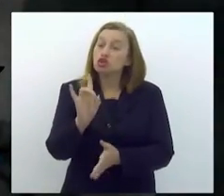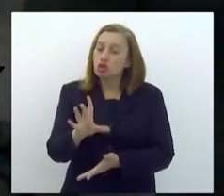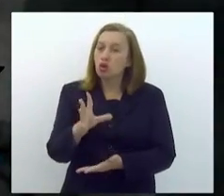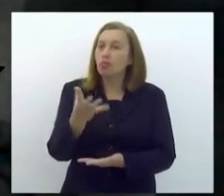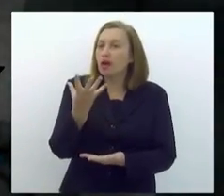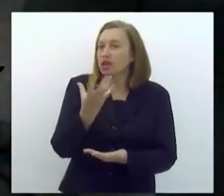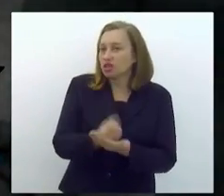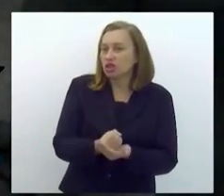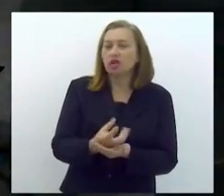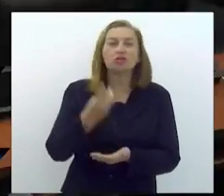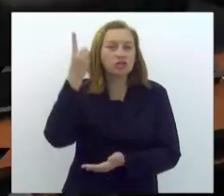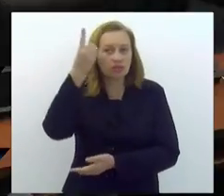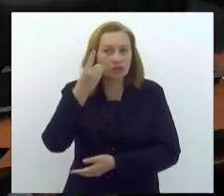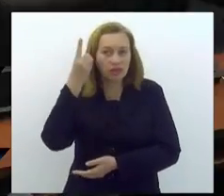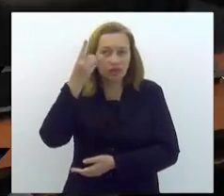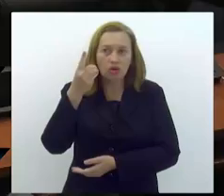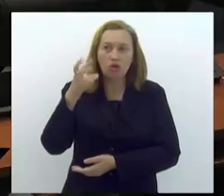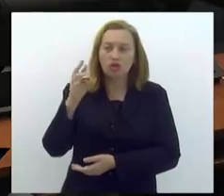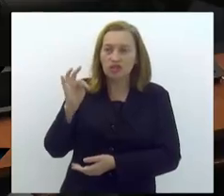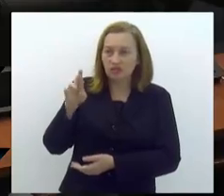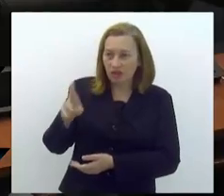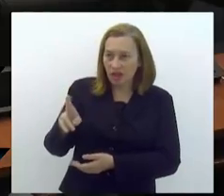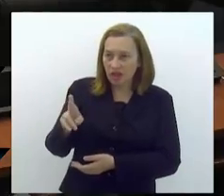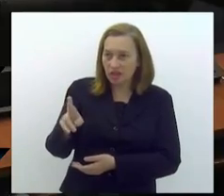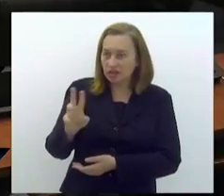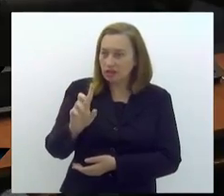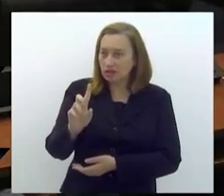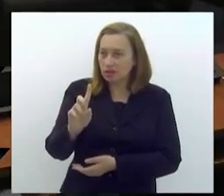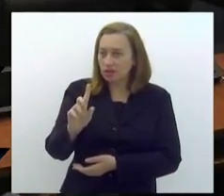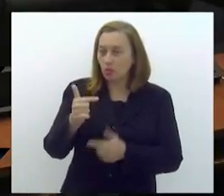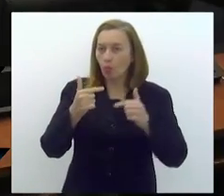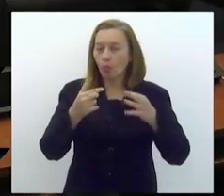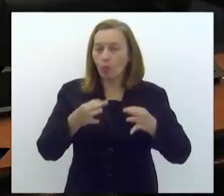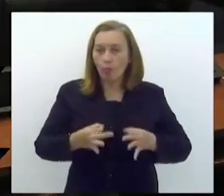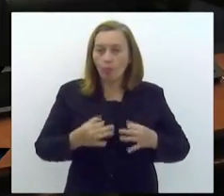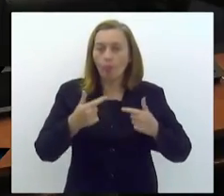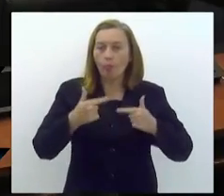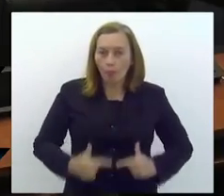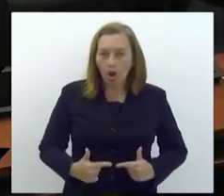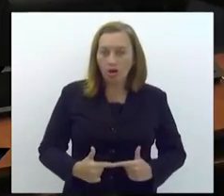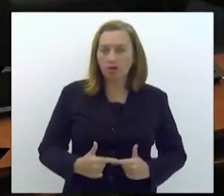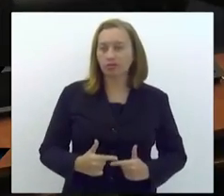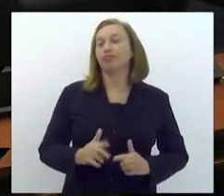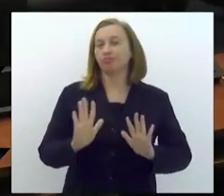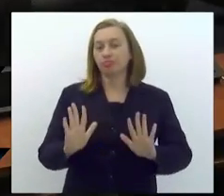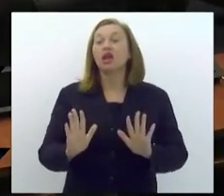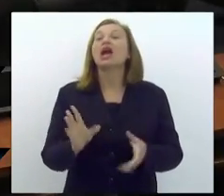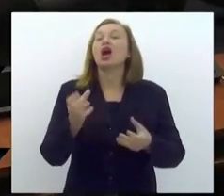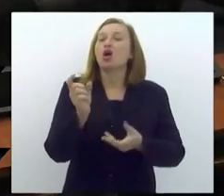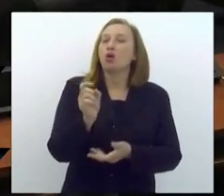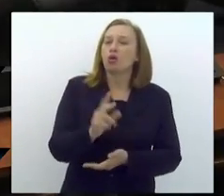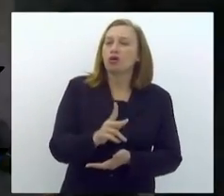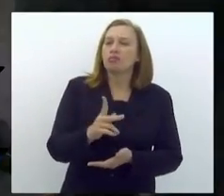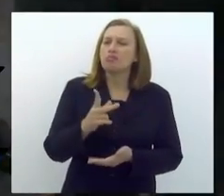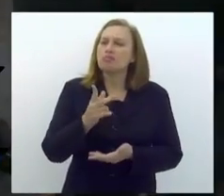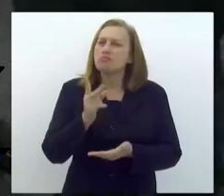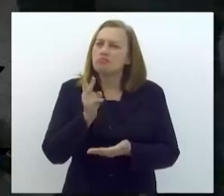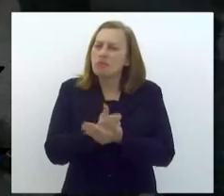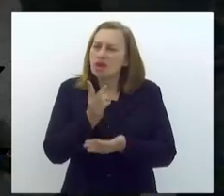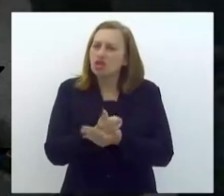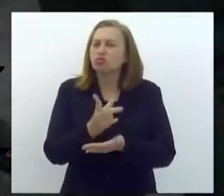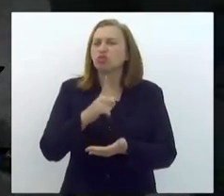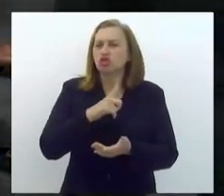Deputado Rosemberg ele sabe esteve não foi contrário mesmo tendo muitos títulos